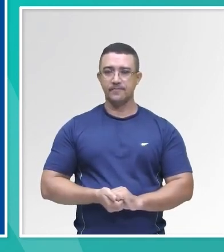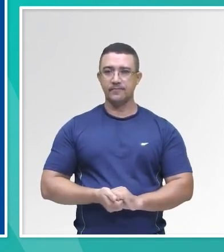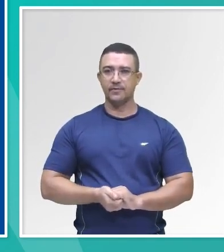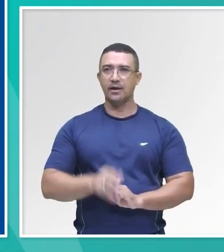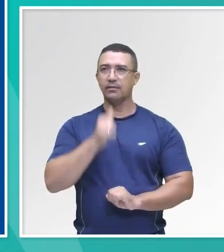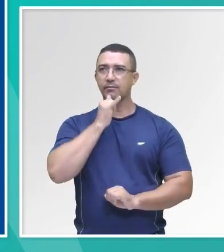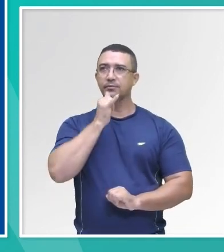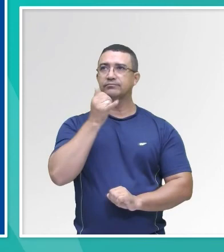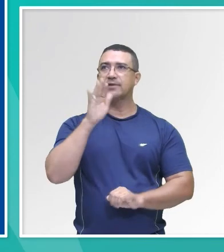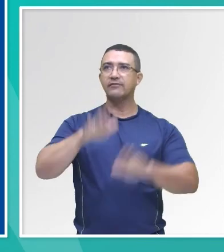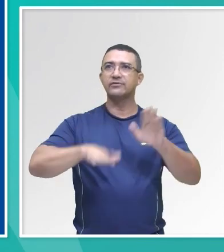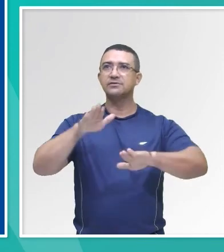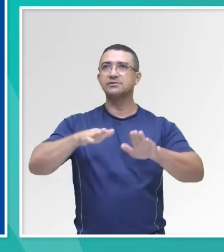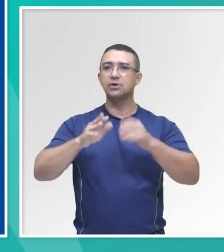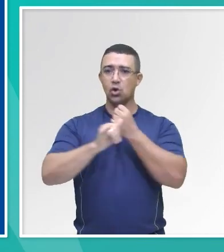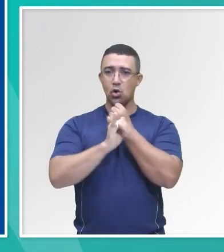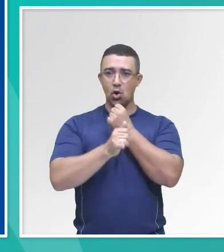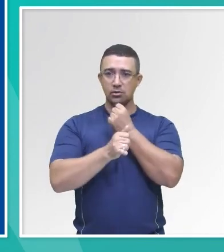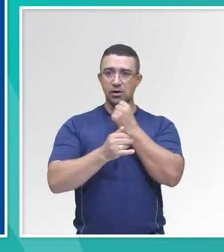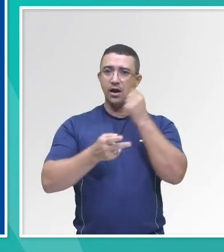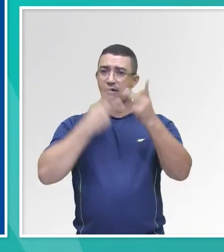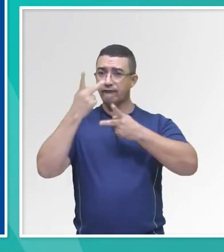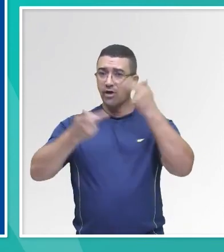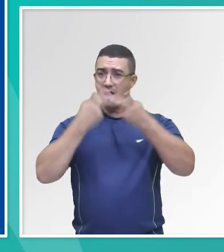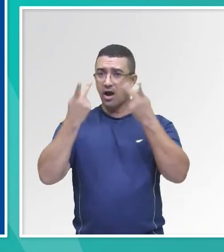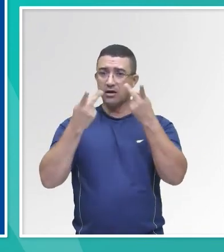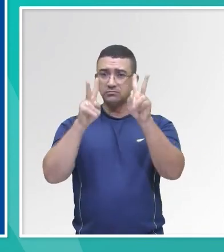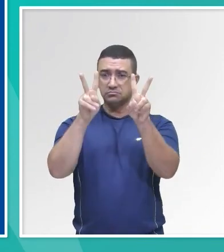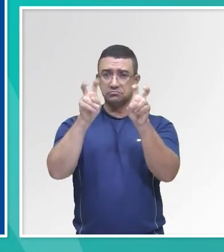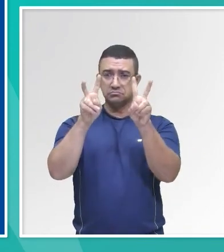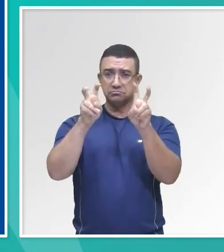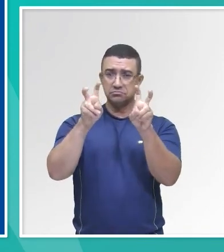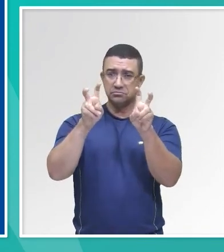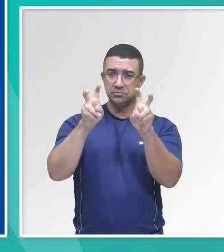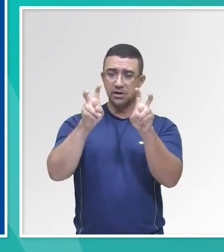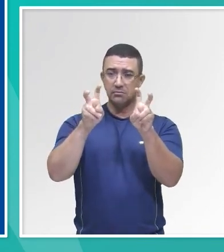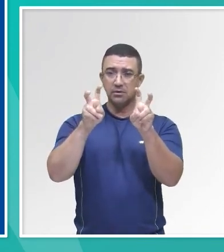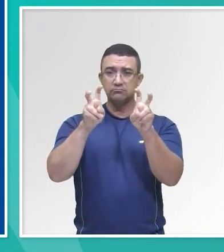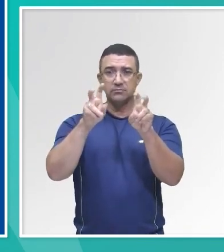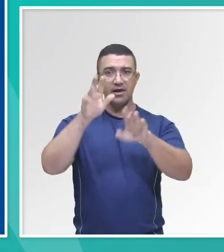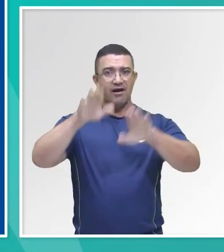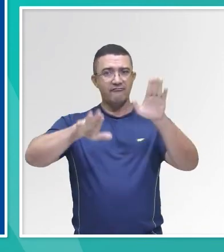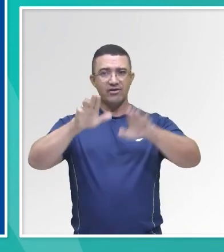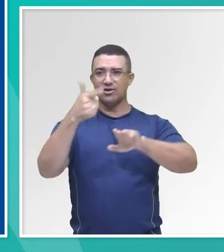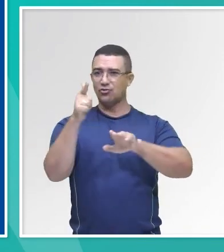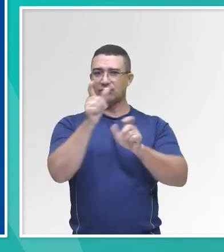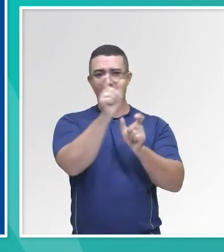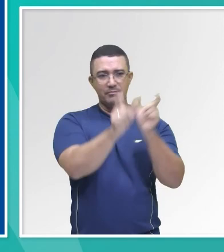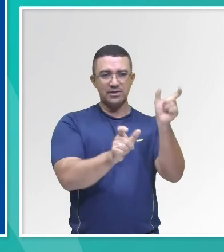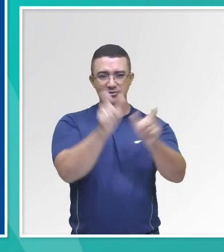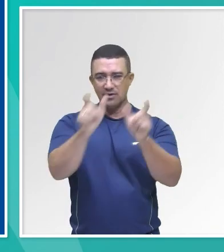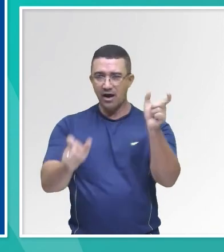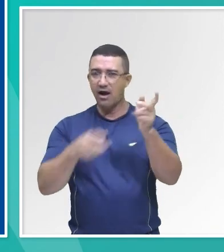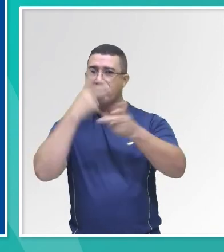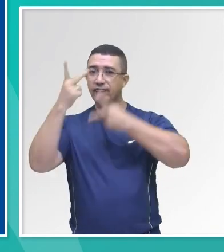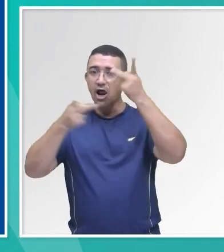sobre um assunto que não tenha personagem, sobre a noite, sobre